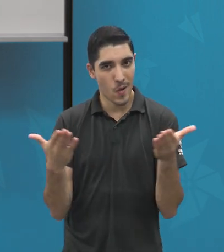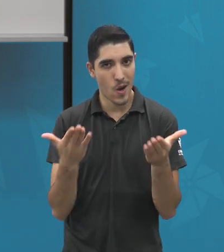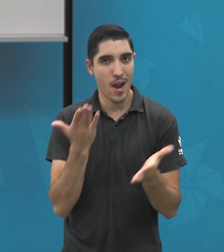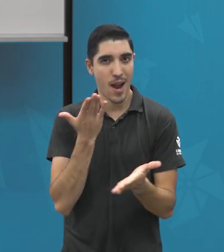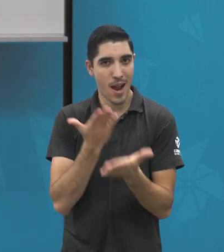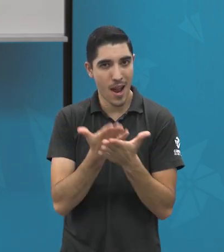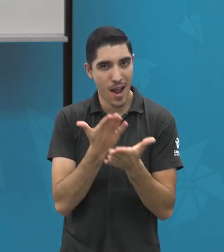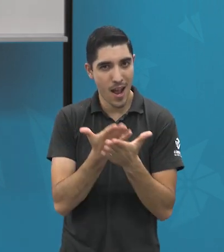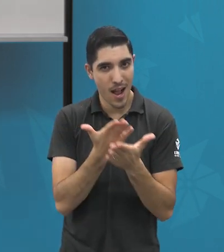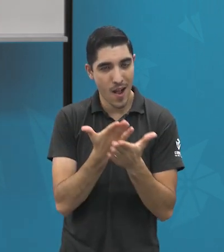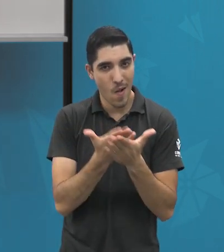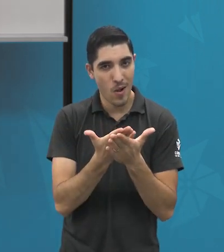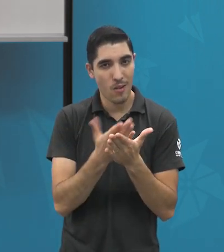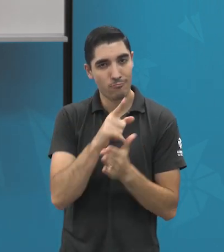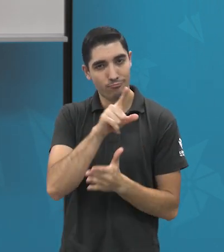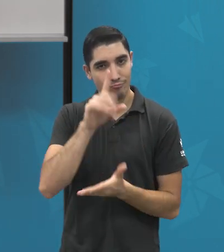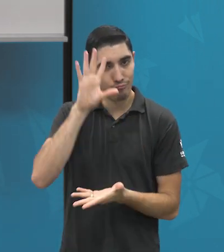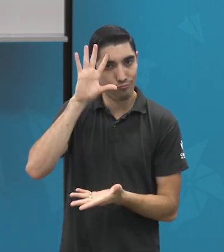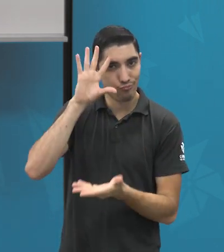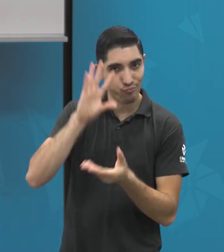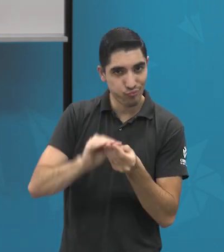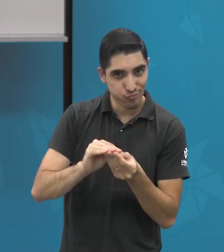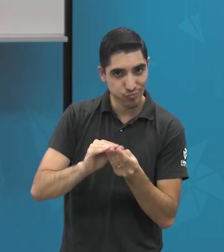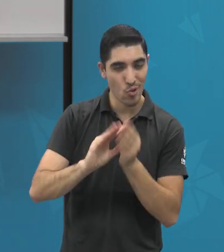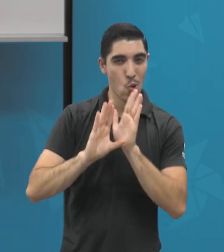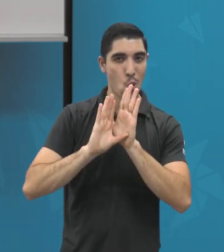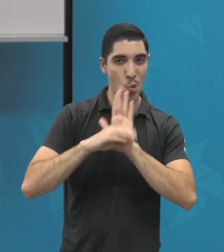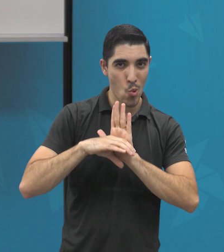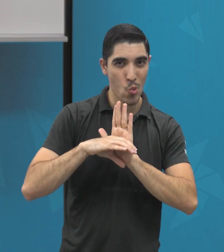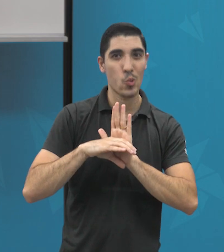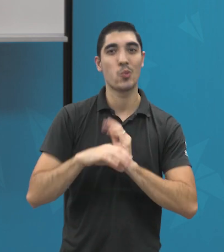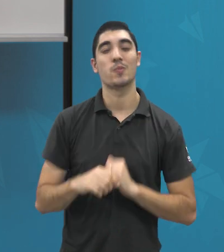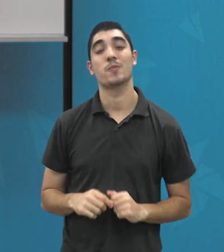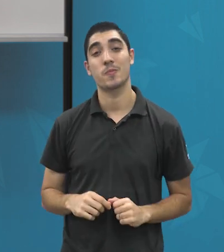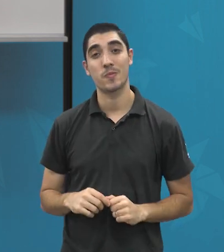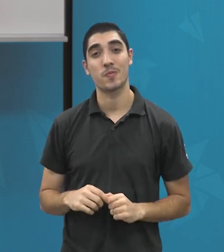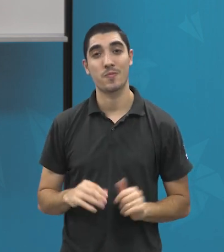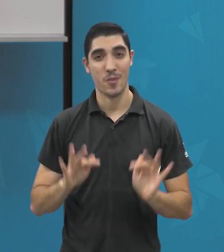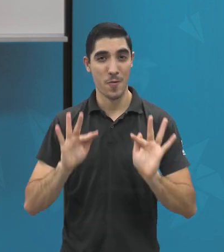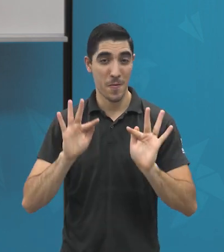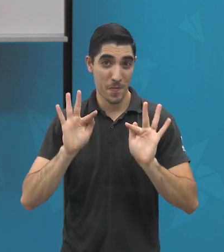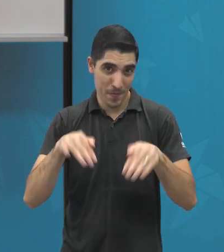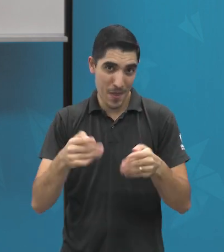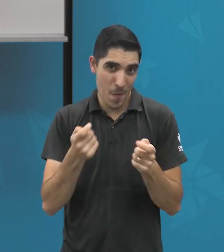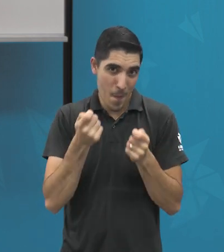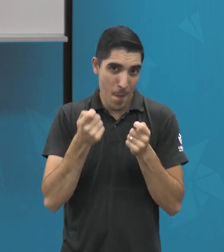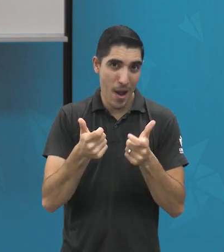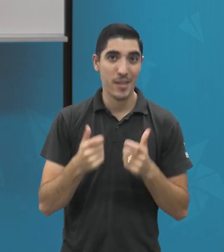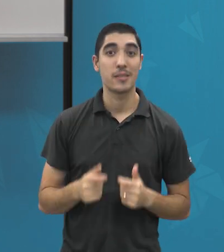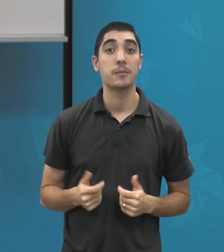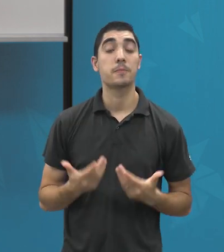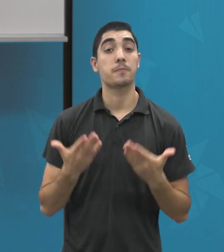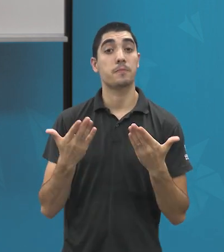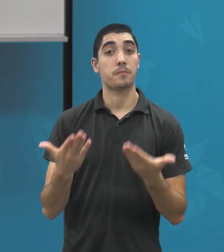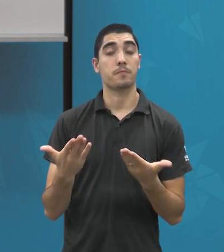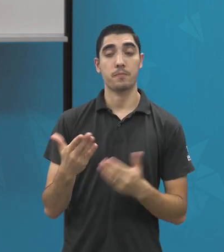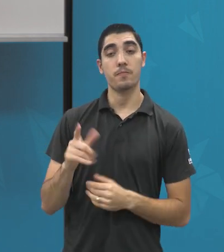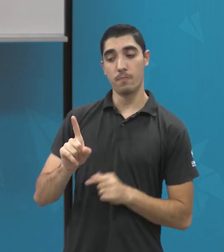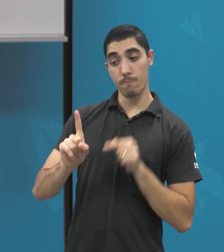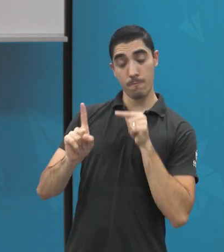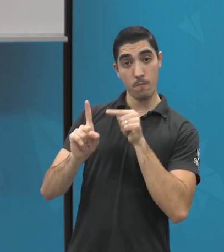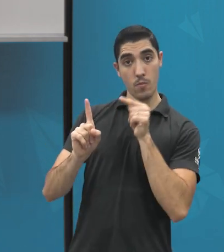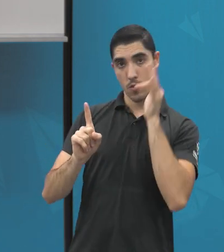o fechamento desta nossa aula, o John Stuart Mill ele também chama a